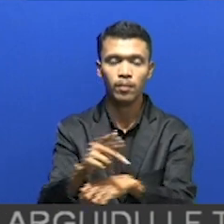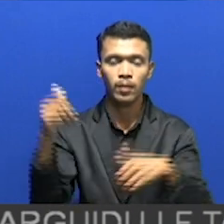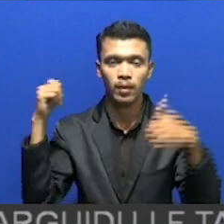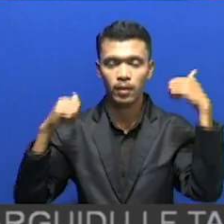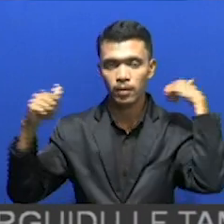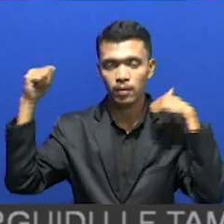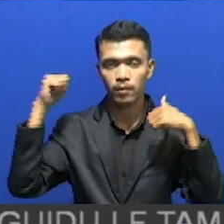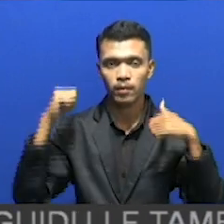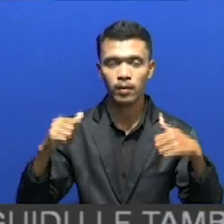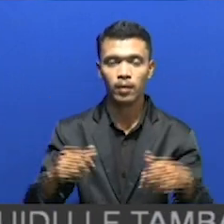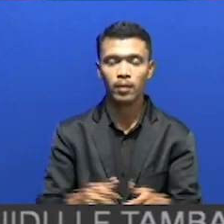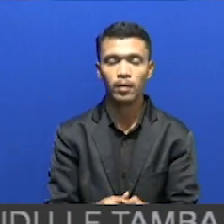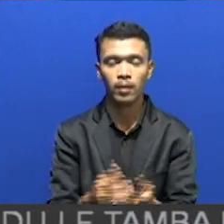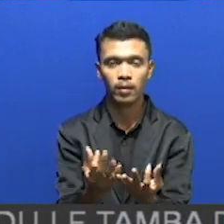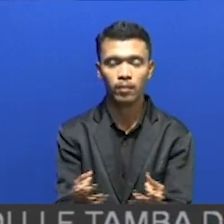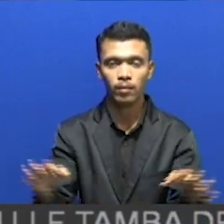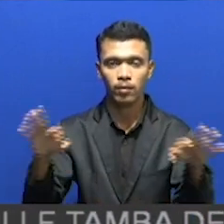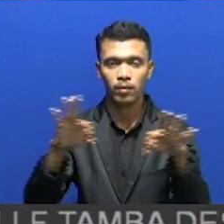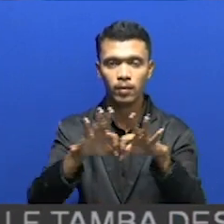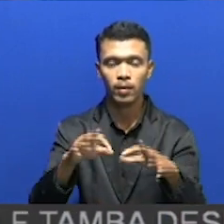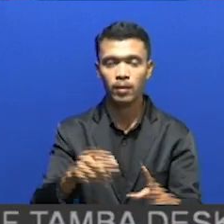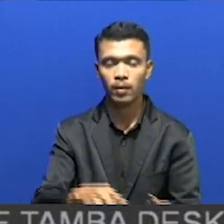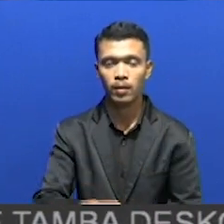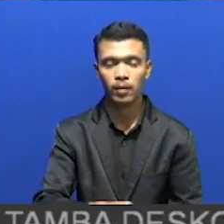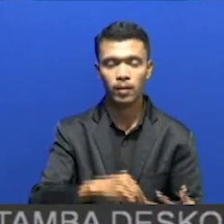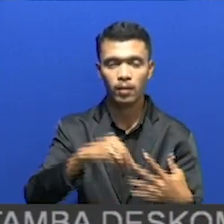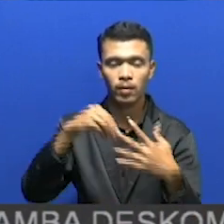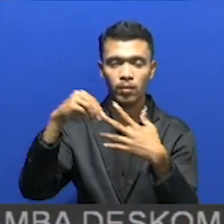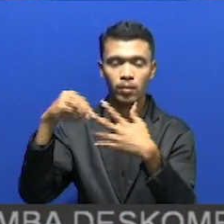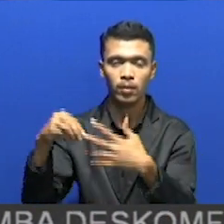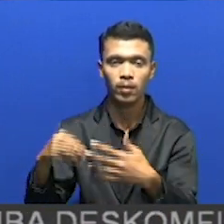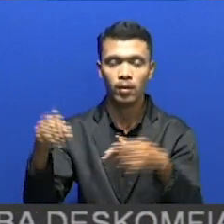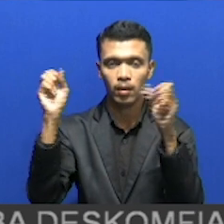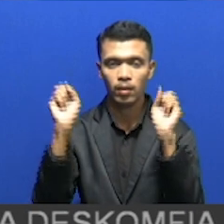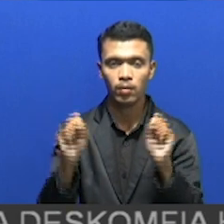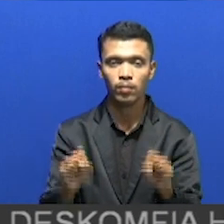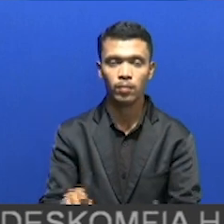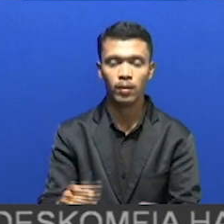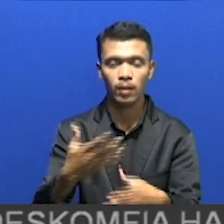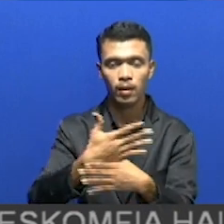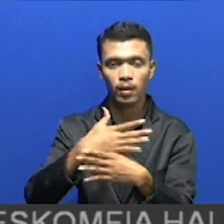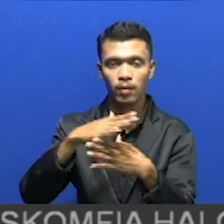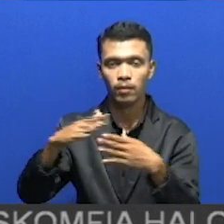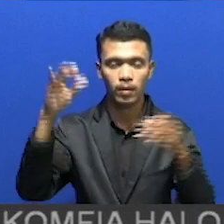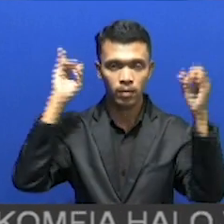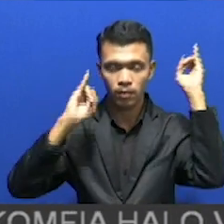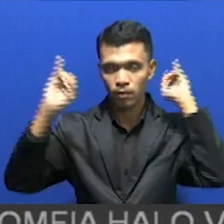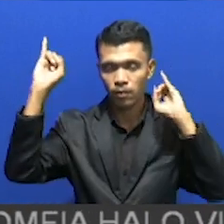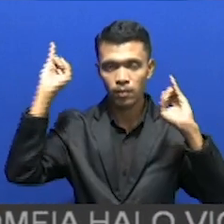né importante. Liu-liu, ato bele habela,